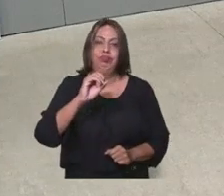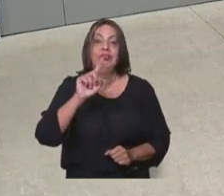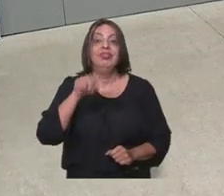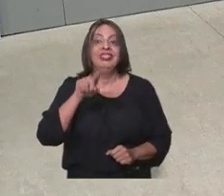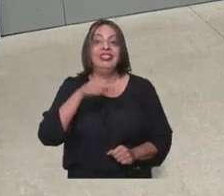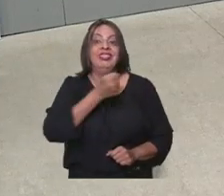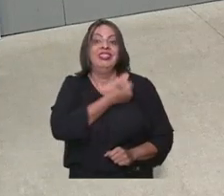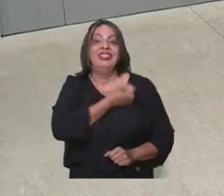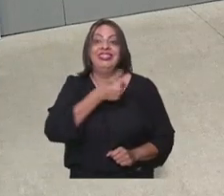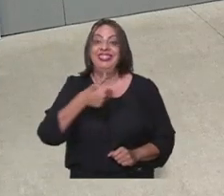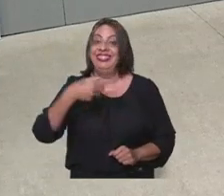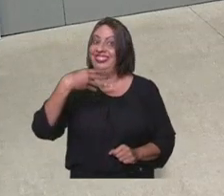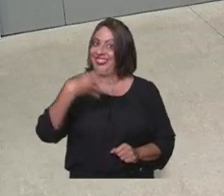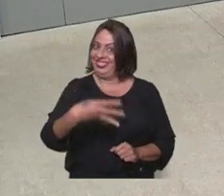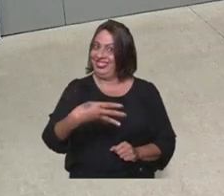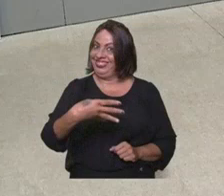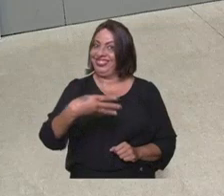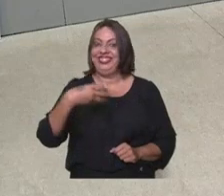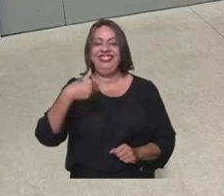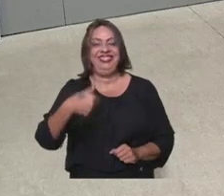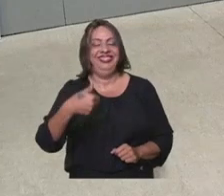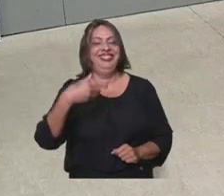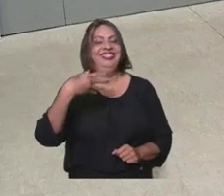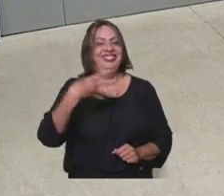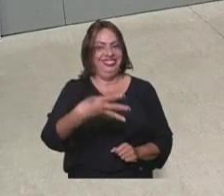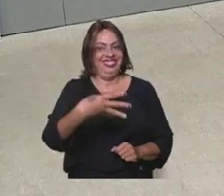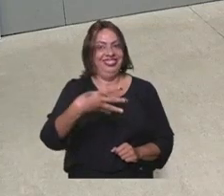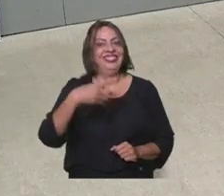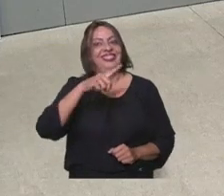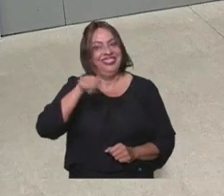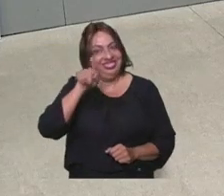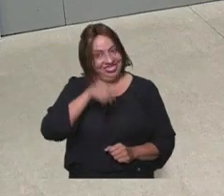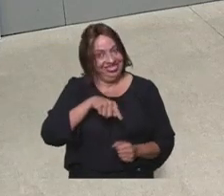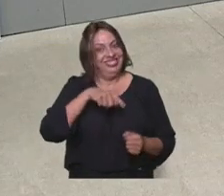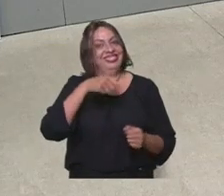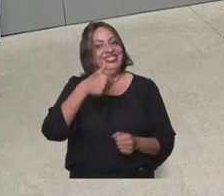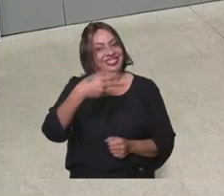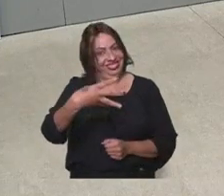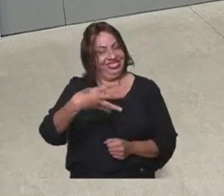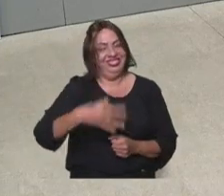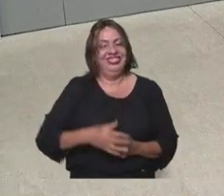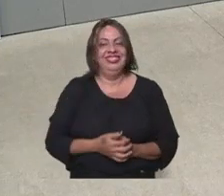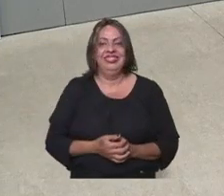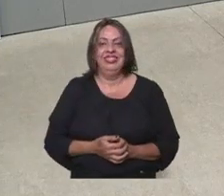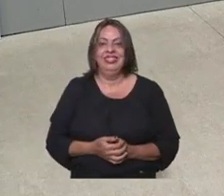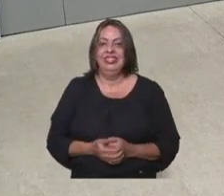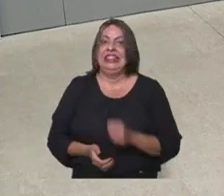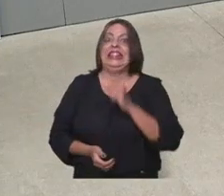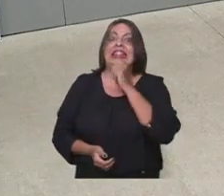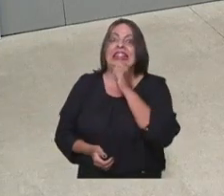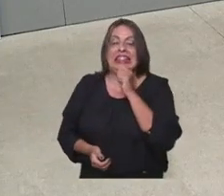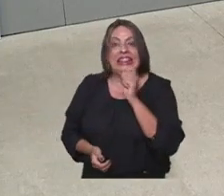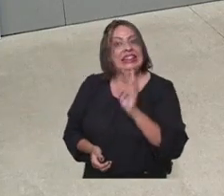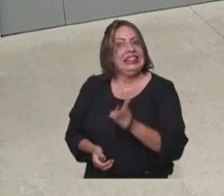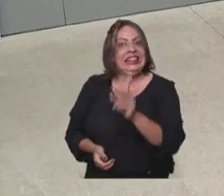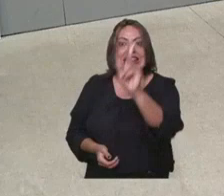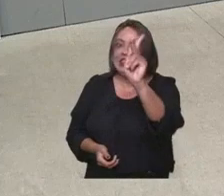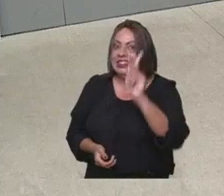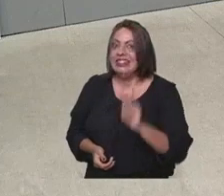agora é a de número 14, marque 14, 14. Tá sozinho ainda